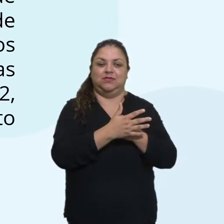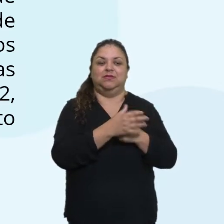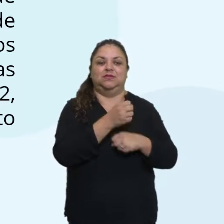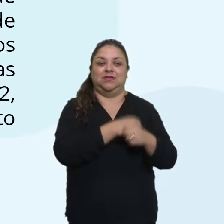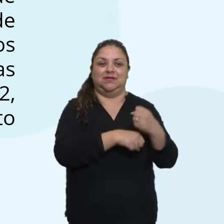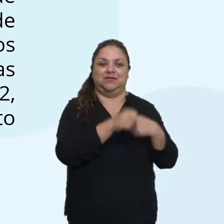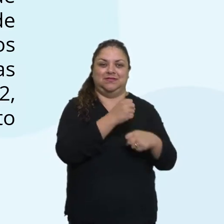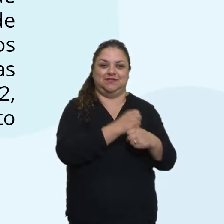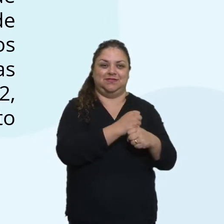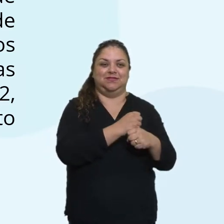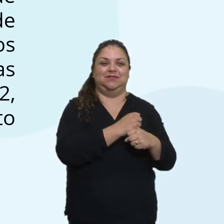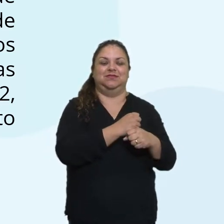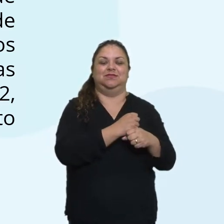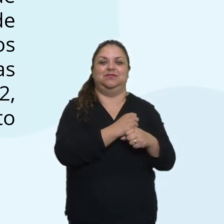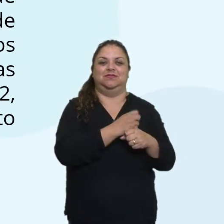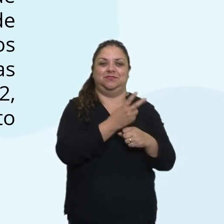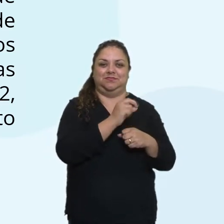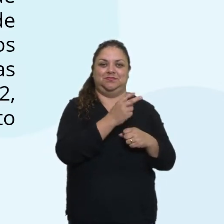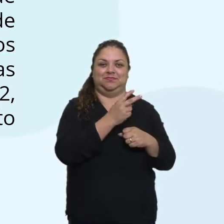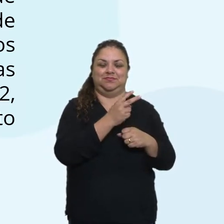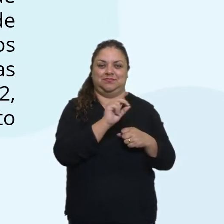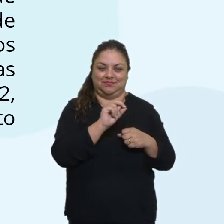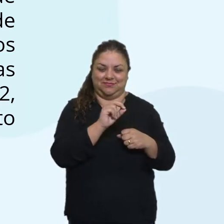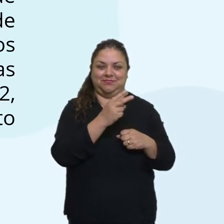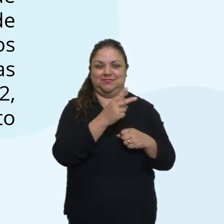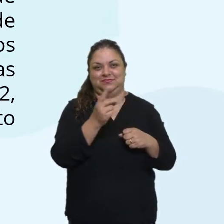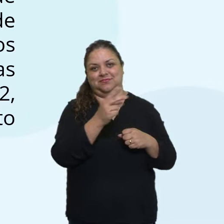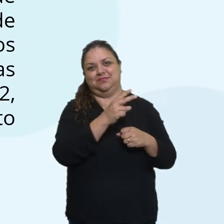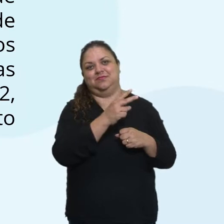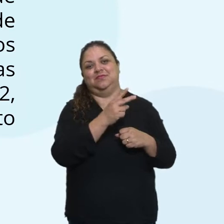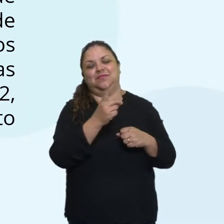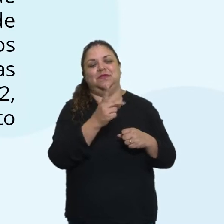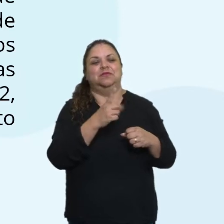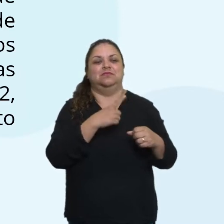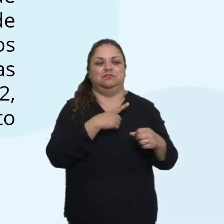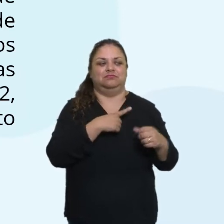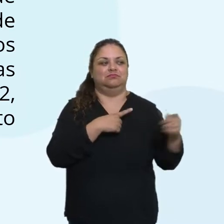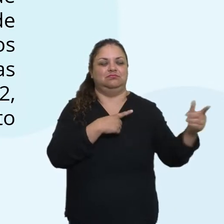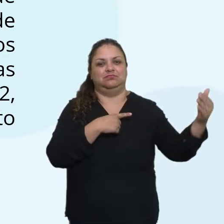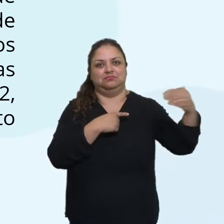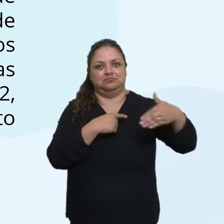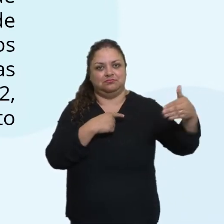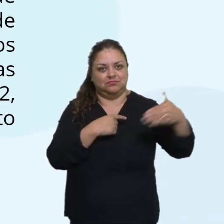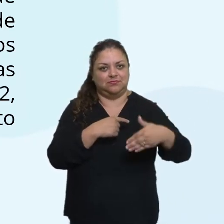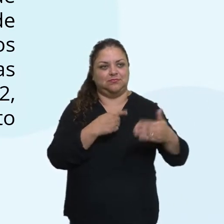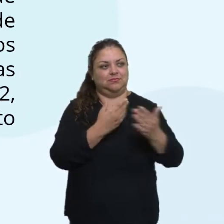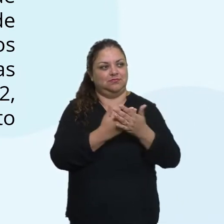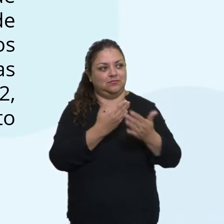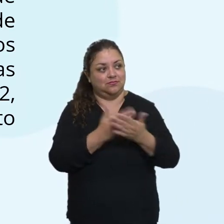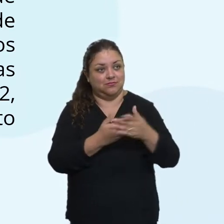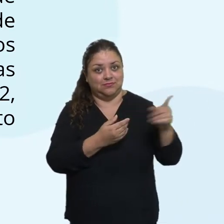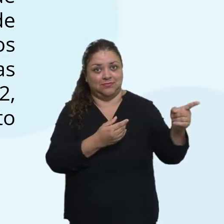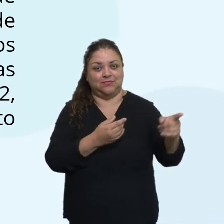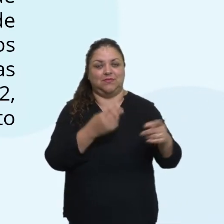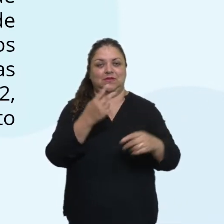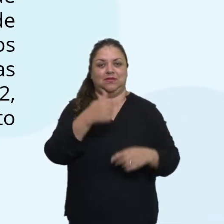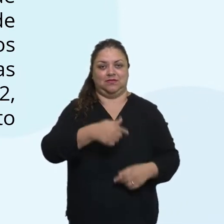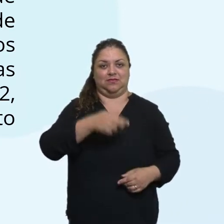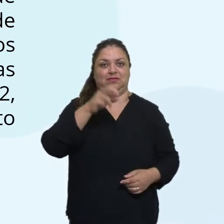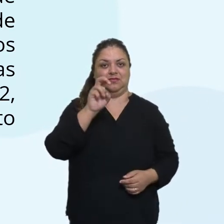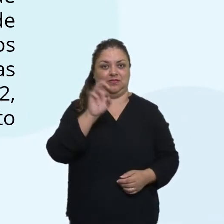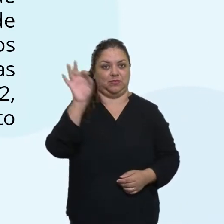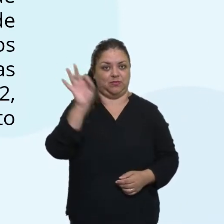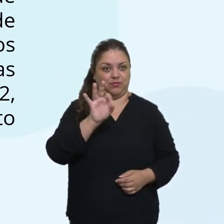que têm aí 75 por cento da frequência e é terão o direito é de progressão dos